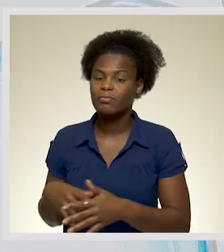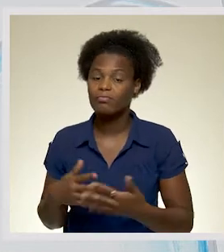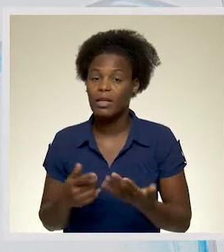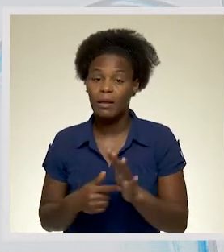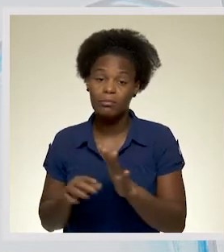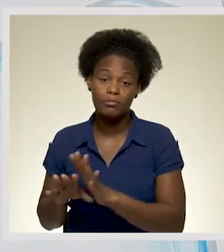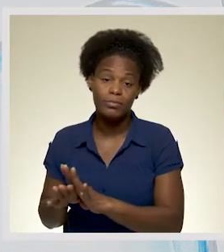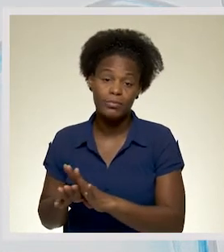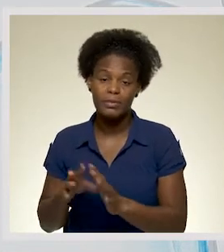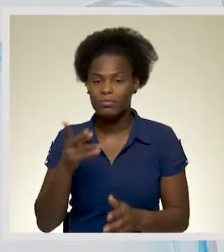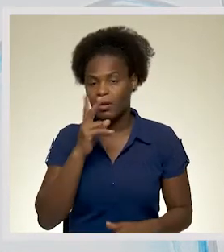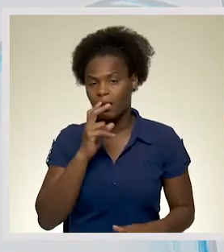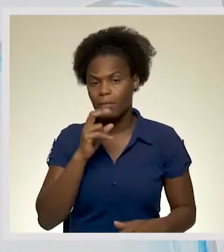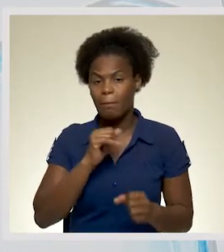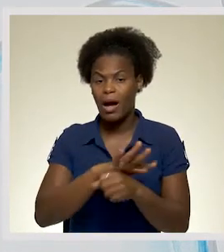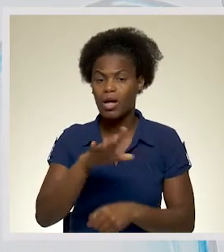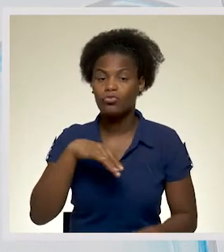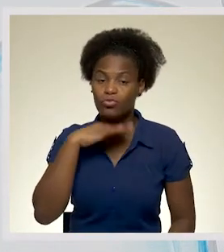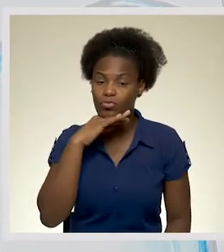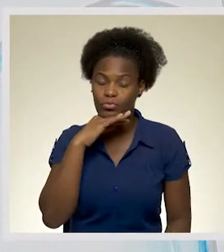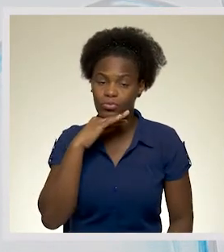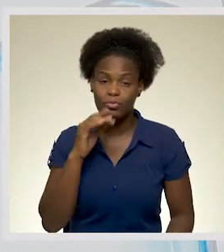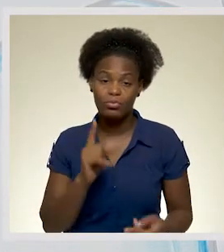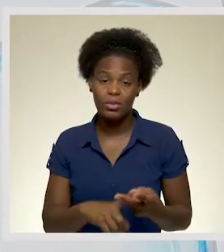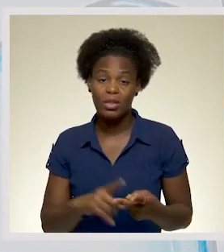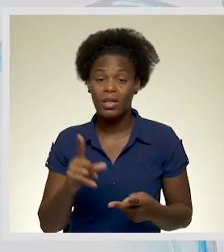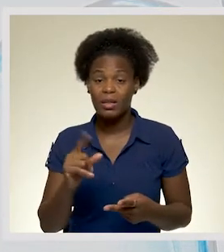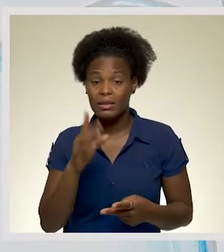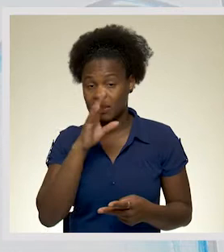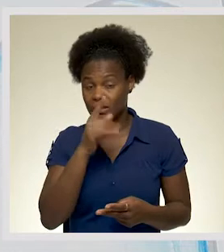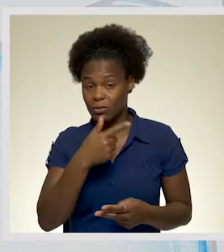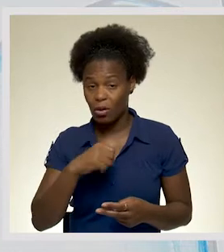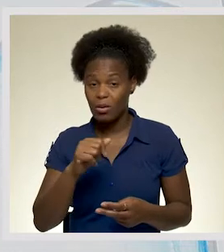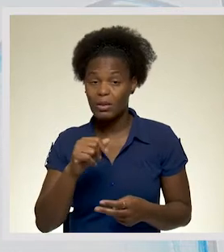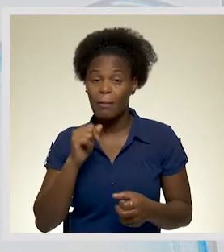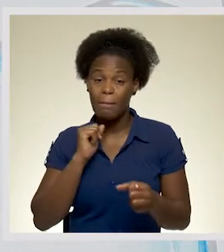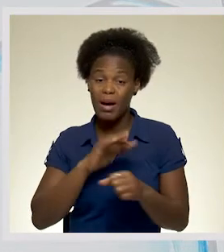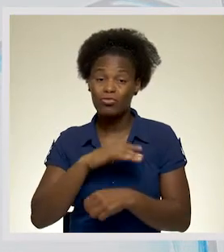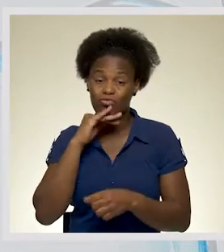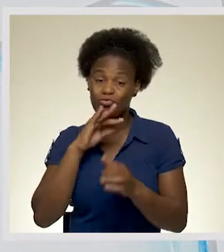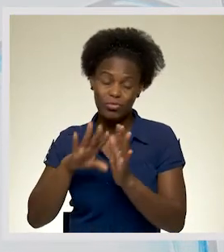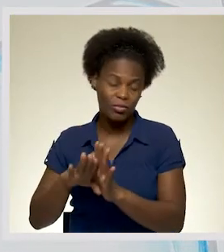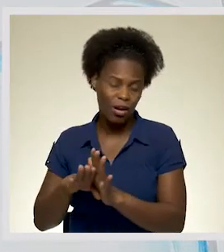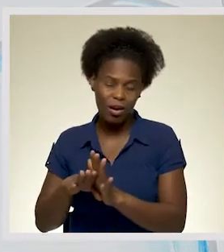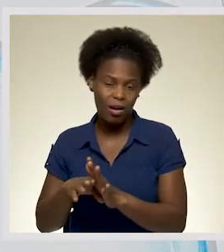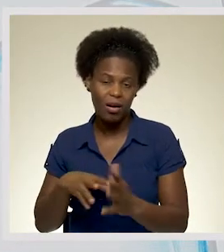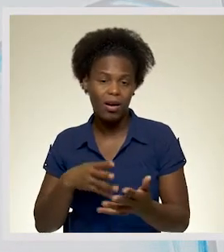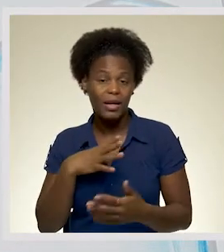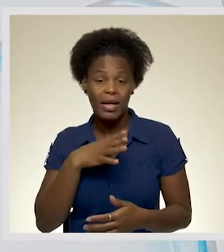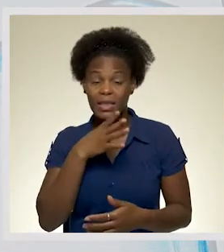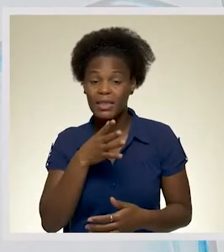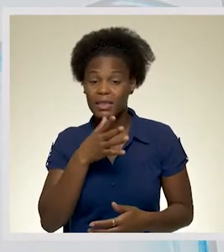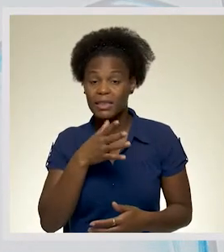Evitar a poluição marinha. Evitando a poluição marinha, isto quer